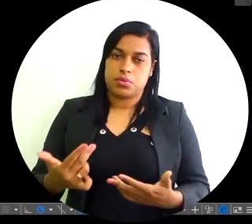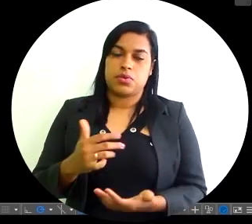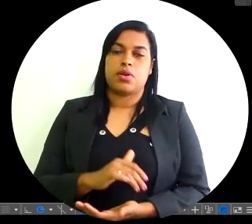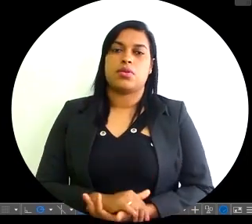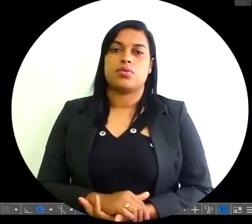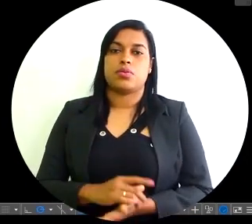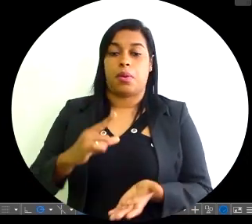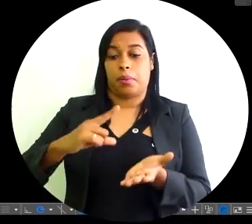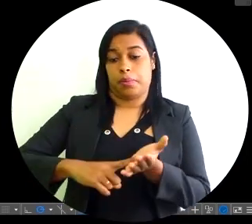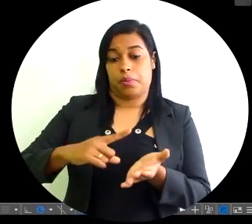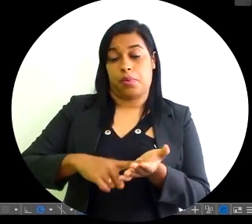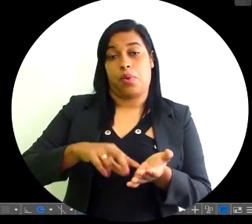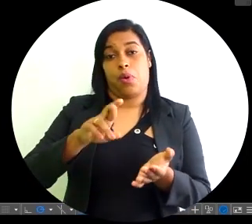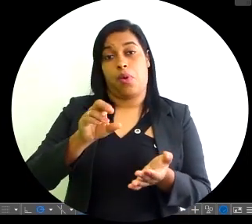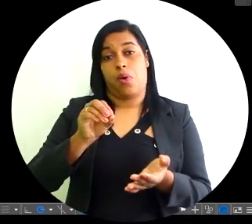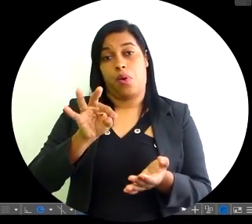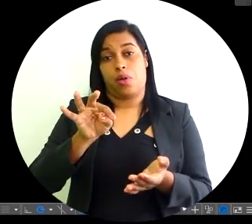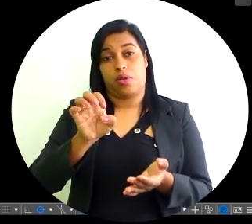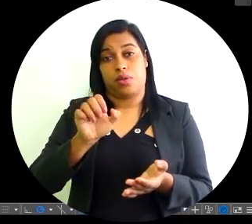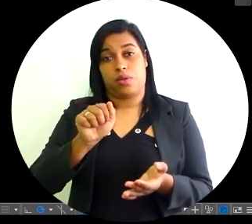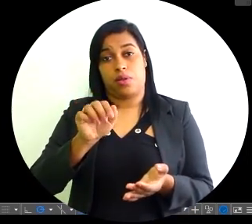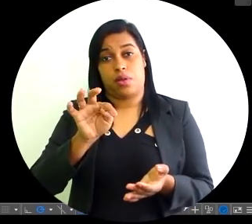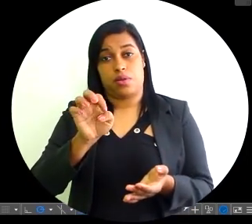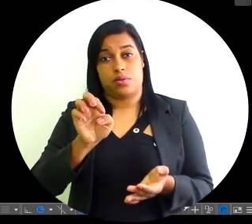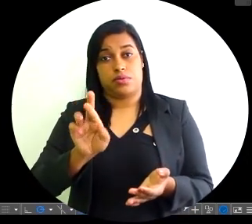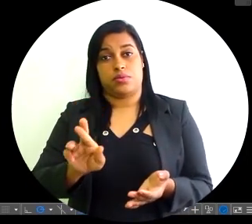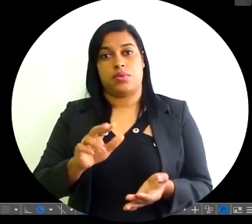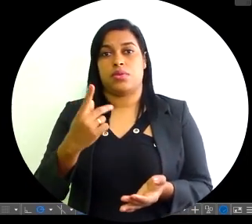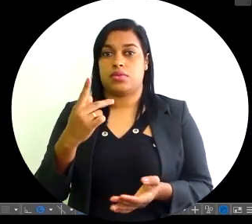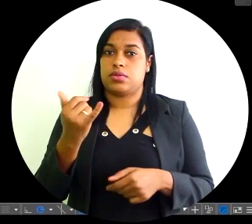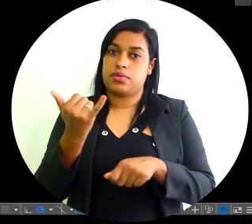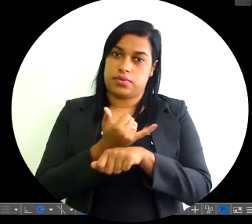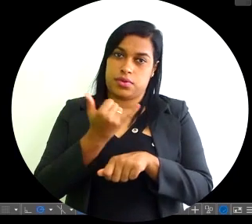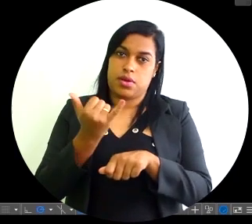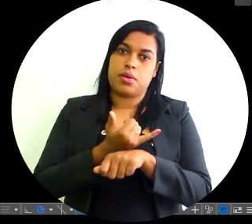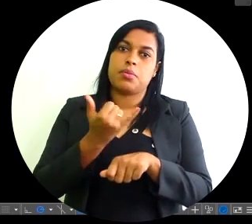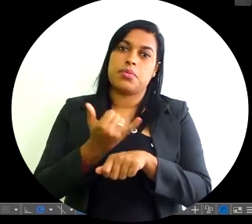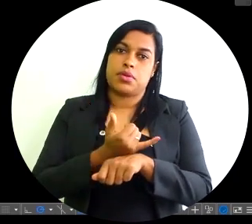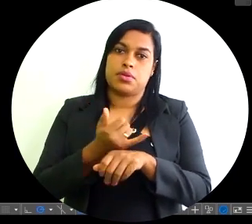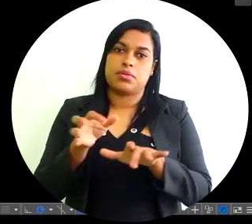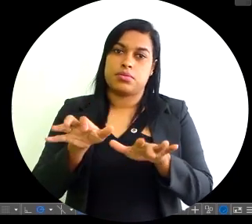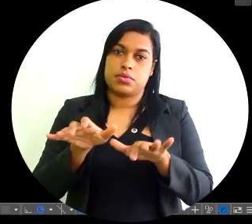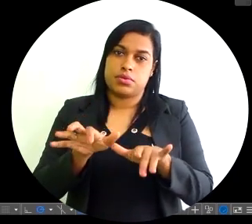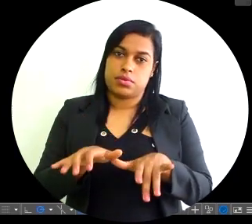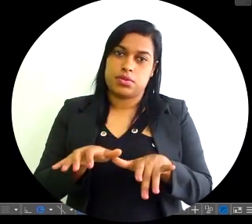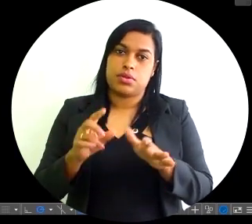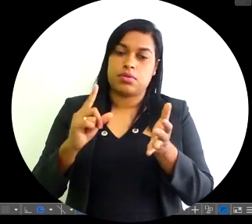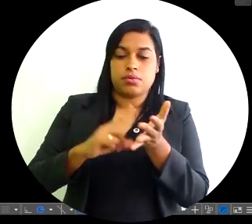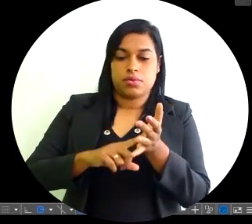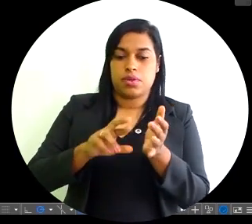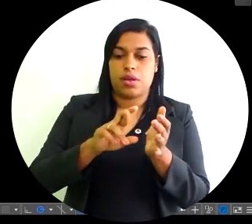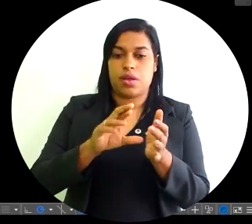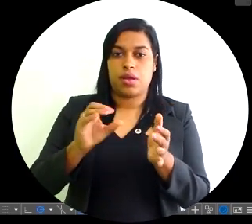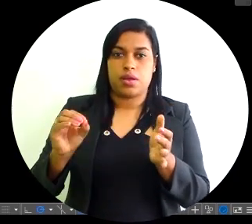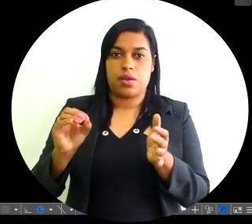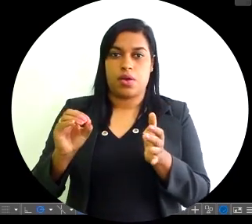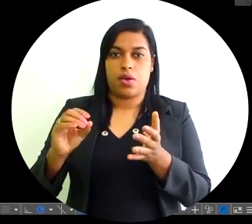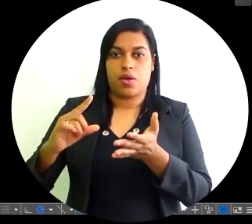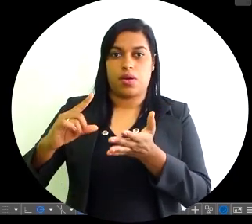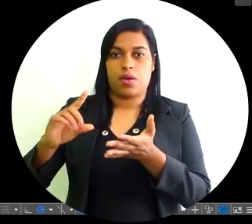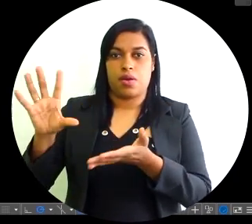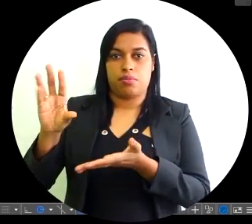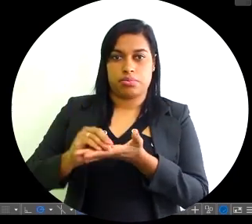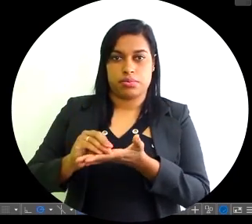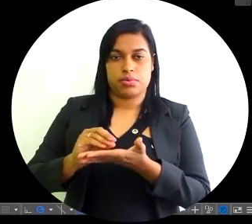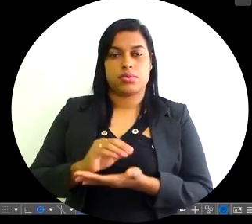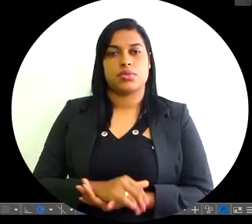movimentar um objeto. Então eu vou clicar aqui no Rotate. Para acionar essa ferramenta pelo atalho do teclado, é clicar em